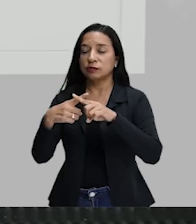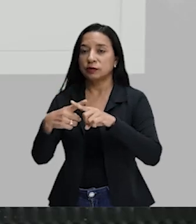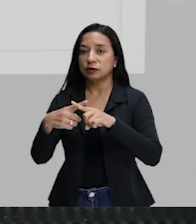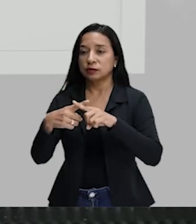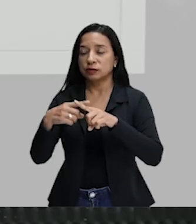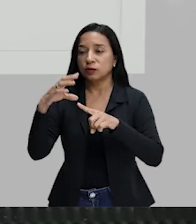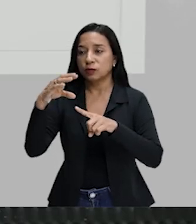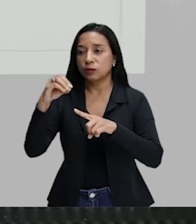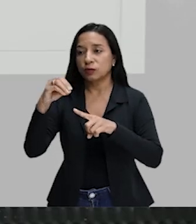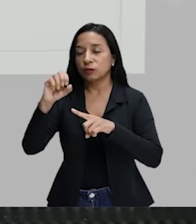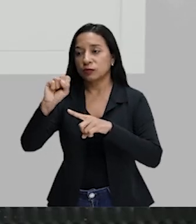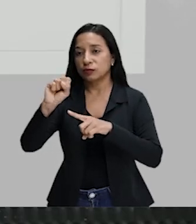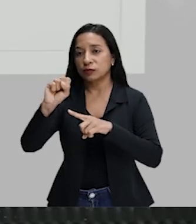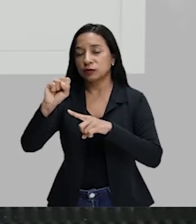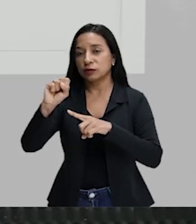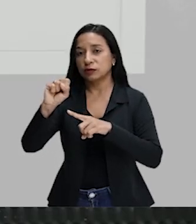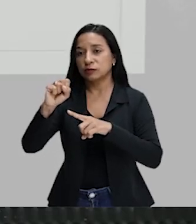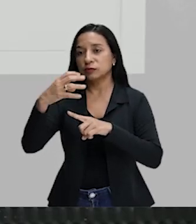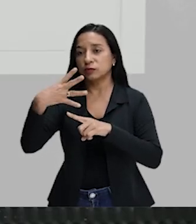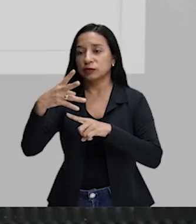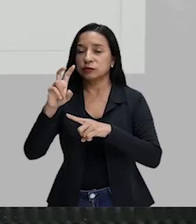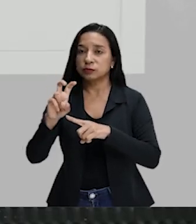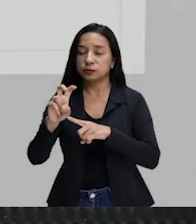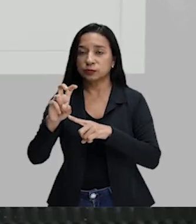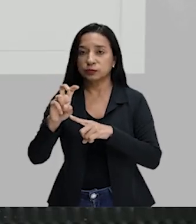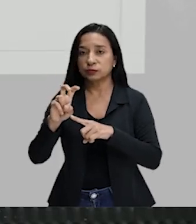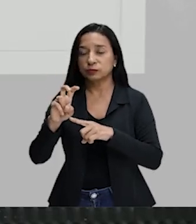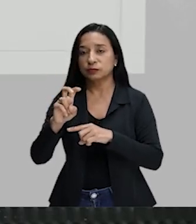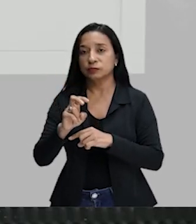vezes o cosseno de 45.